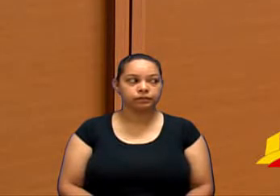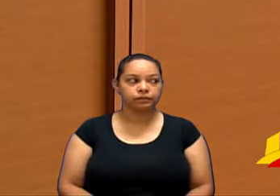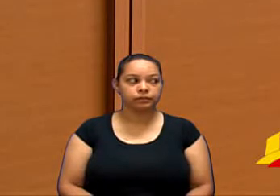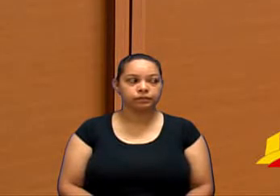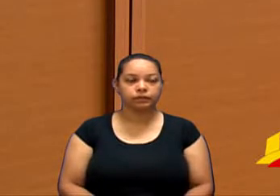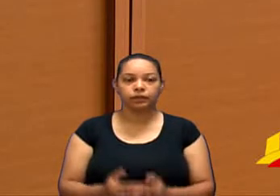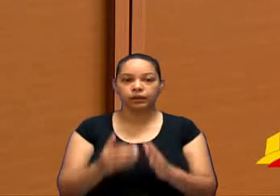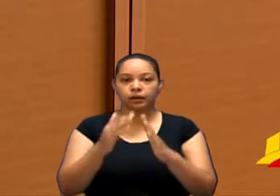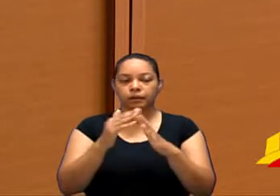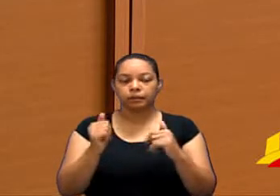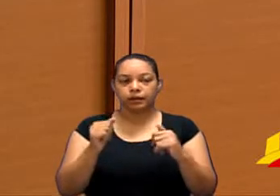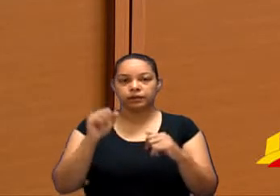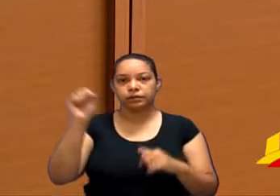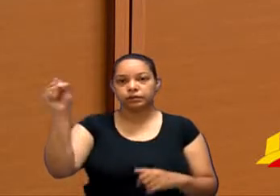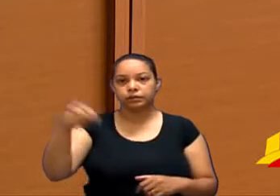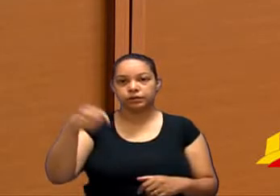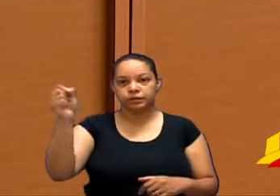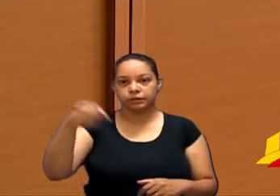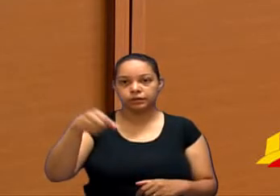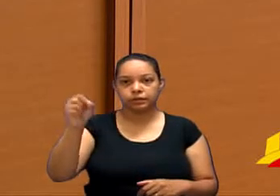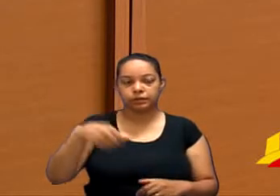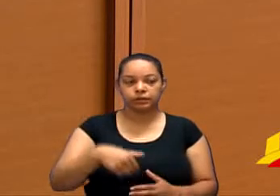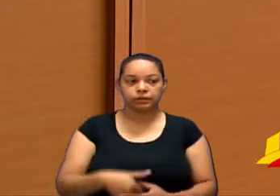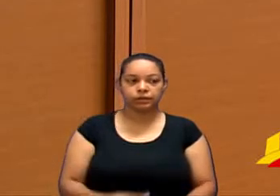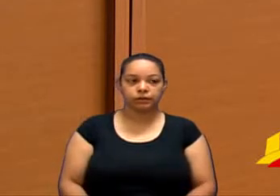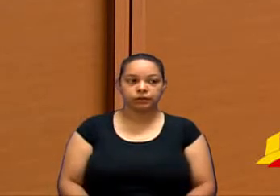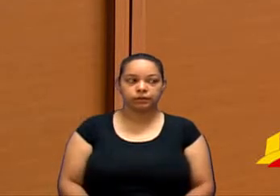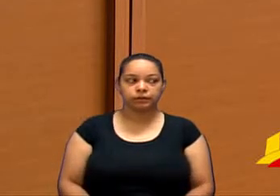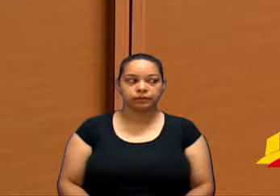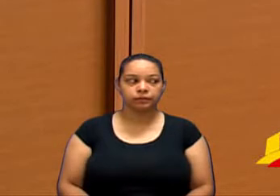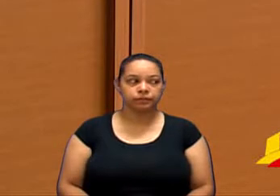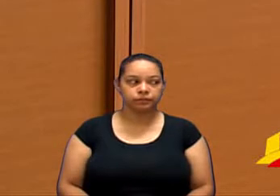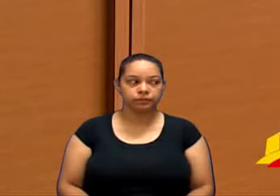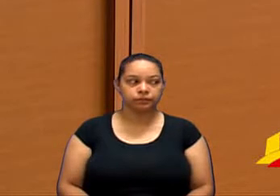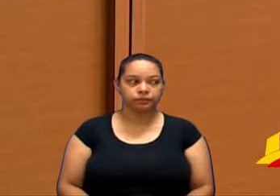eu peço voto sim senhor vereadores e vereadores